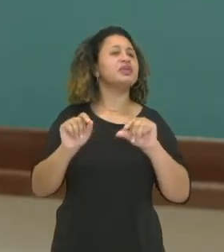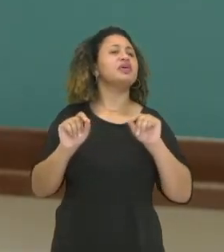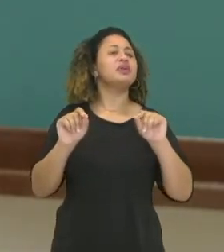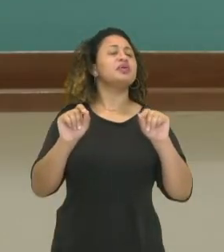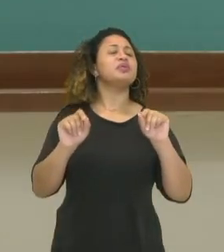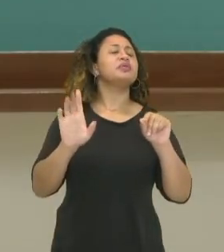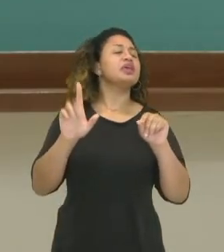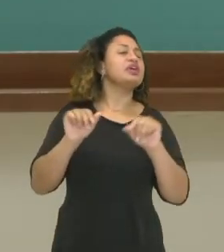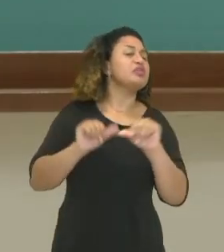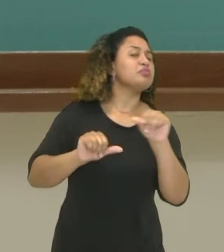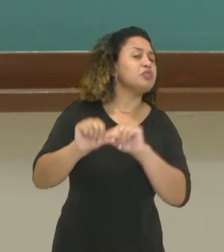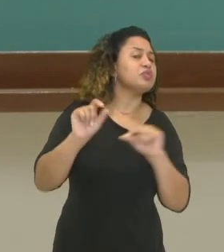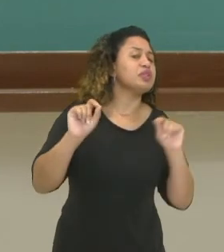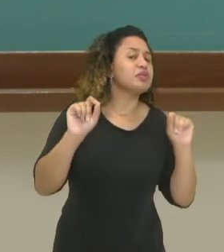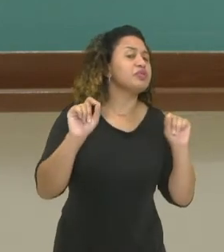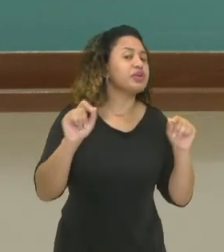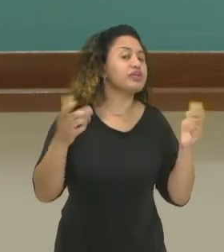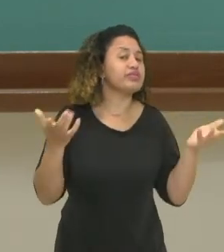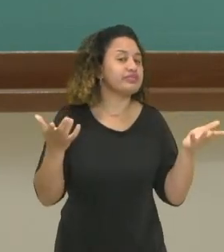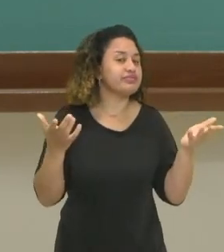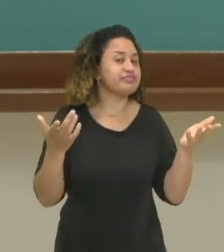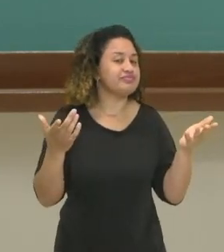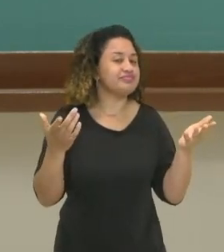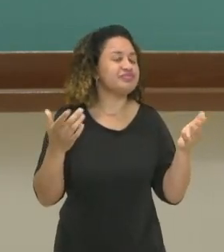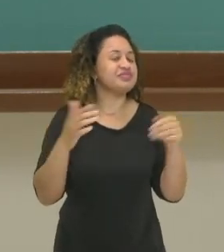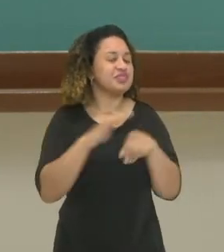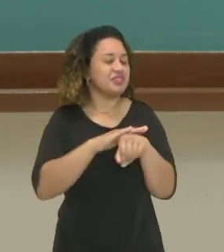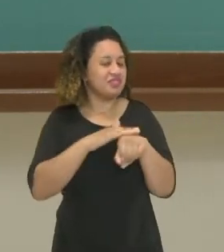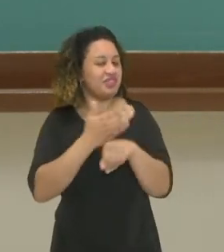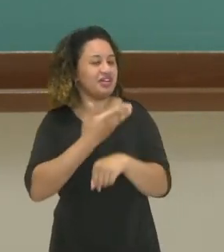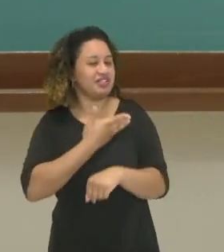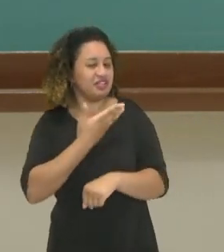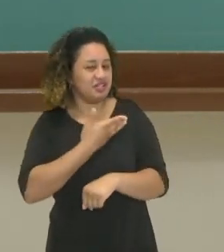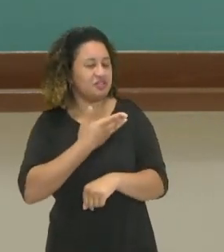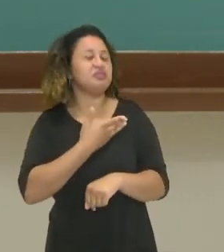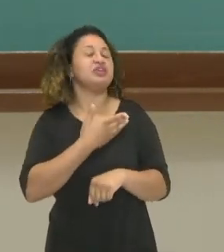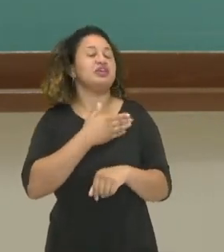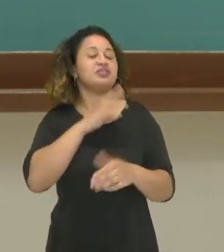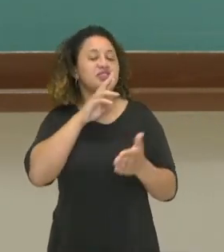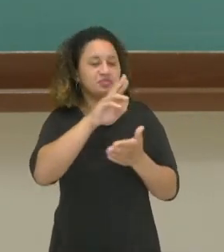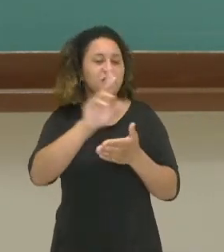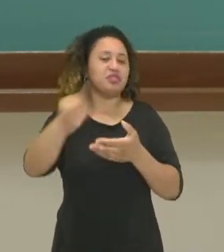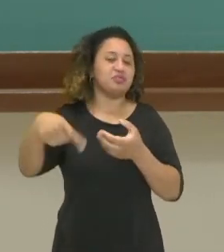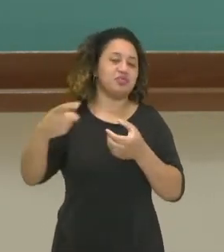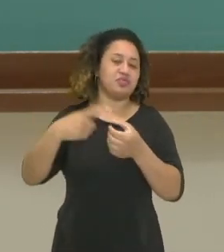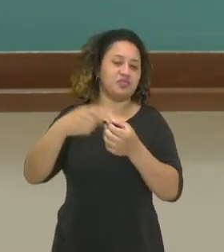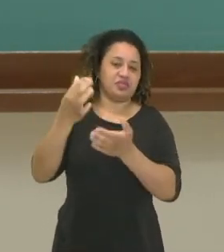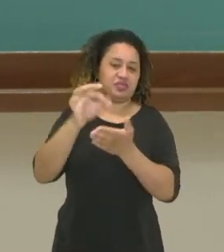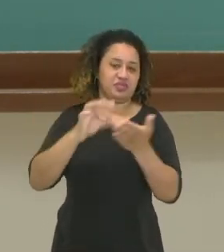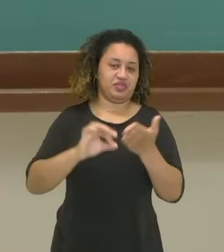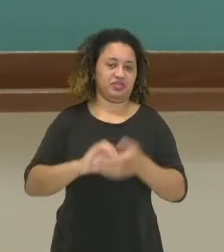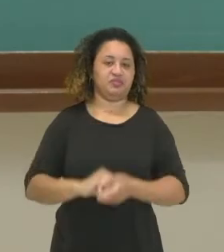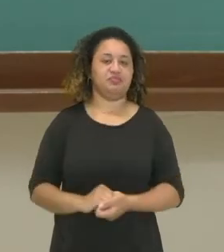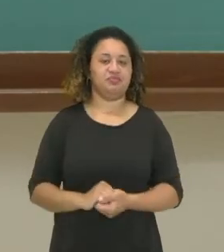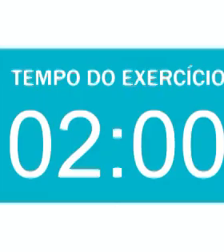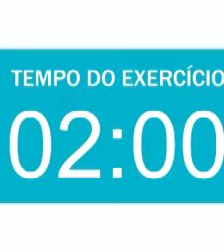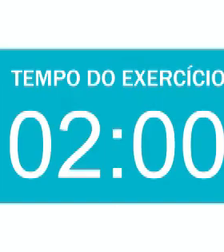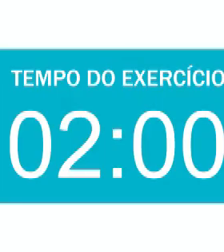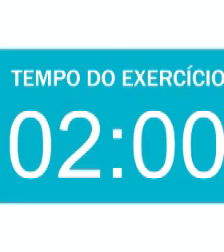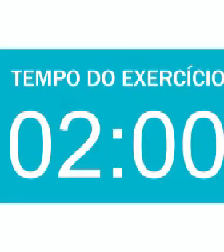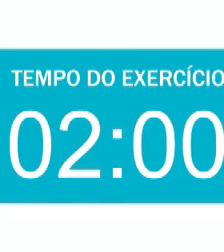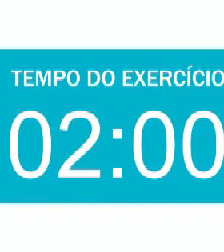que é que se altera então? Conversa com o colega, faz aí que eu volto a seguir comentar contigo.